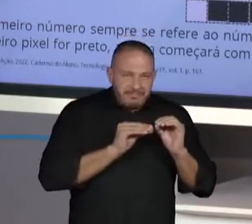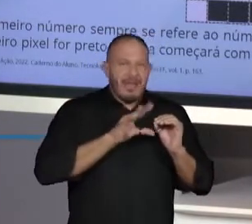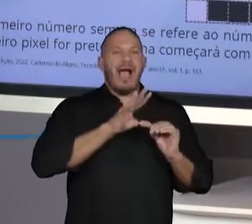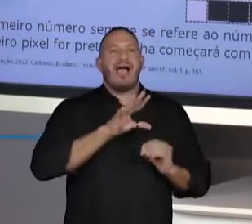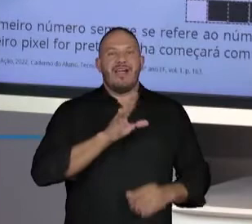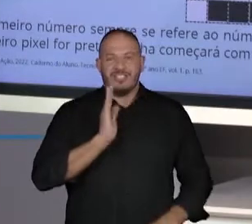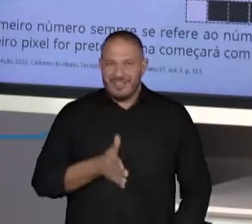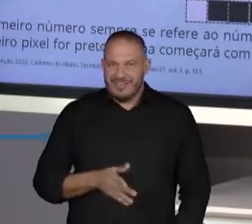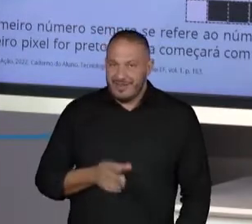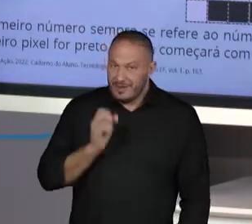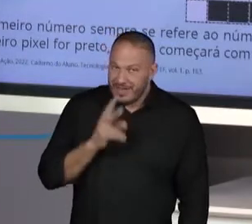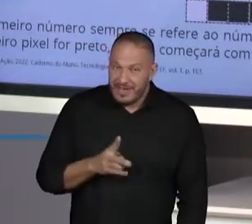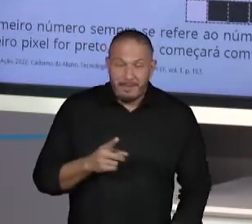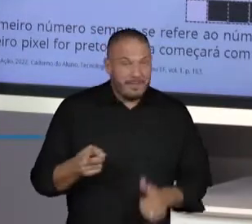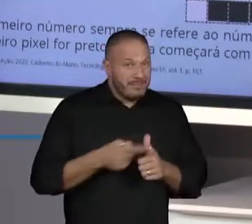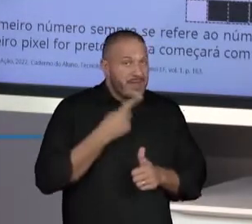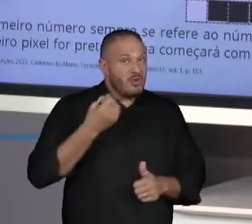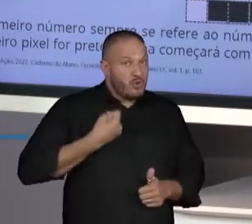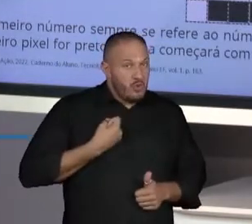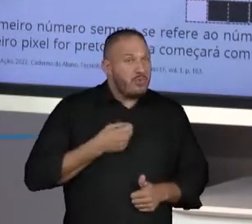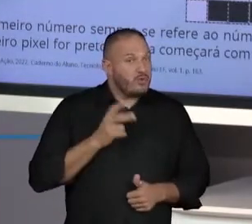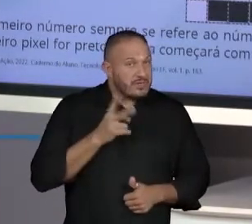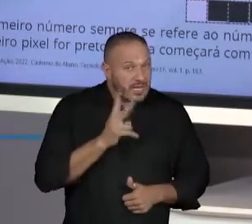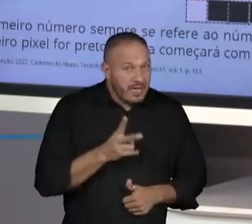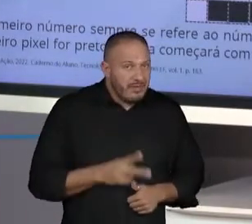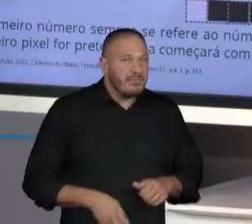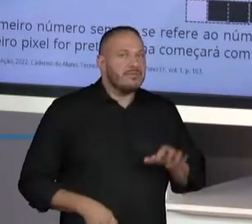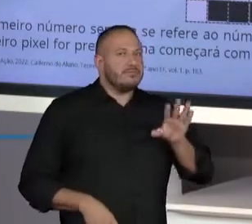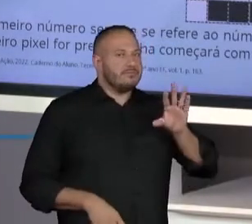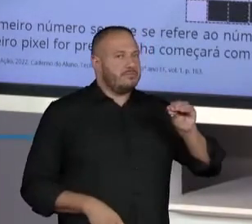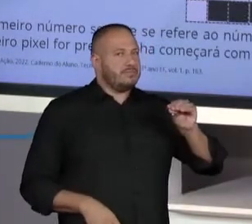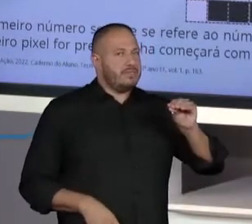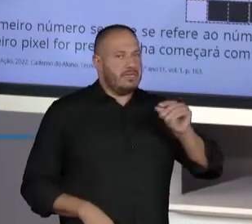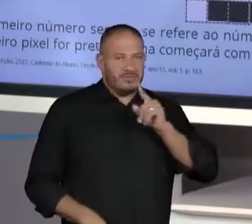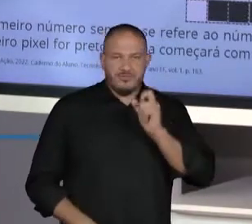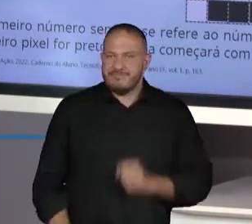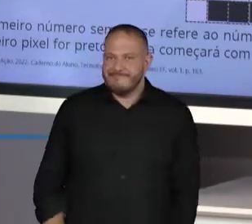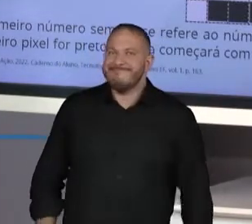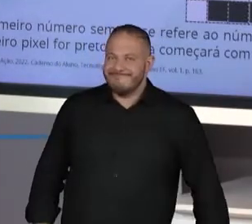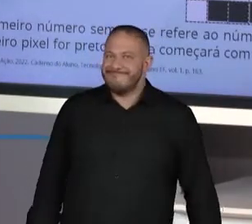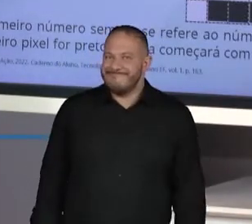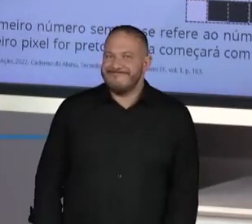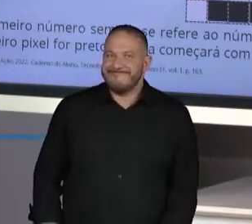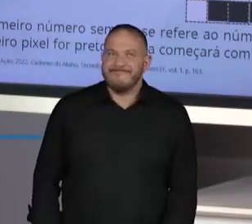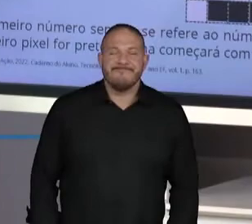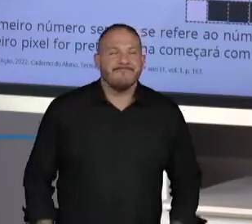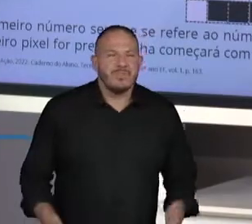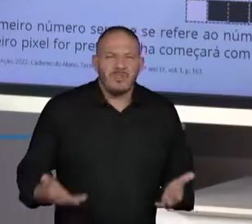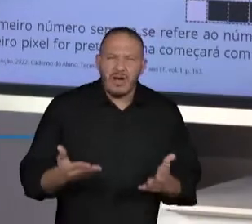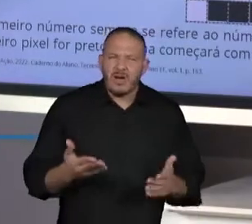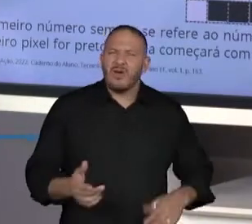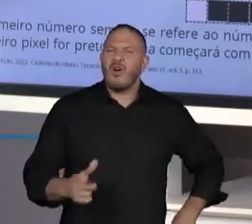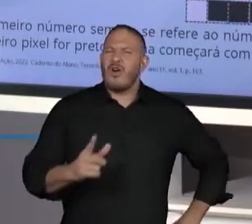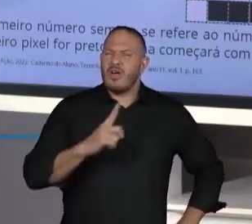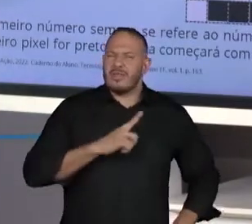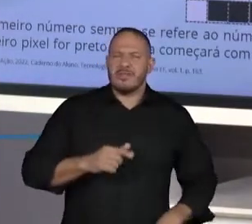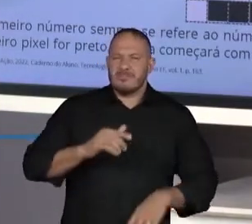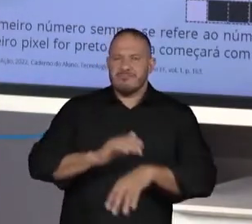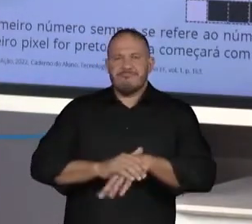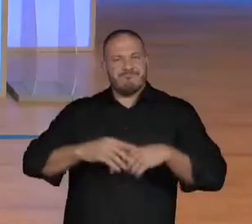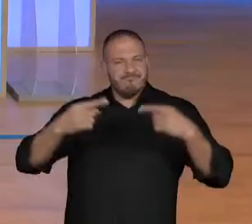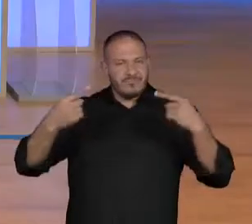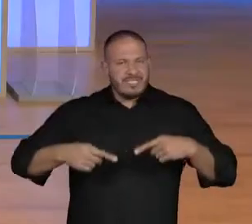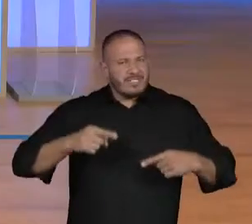bom? Porque o primeiro número do código é sempre desligado, tá? Então, agora eu tenho um desafio